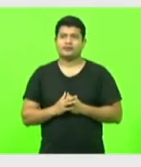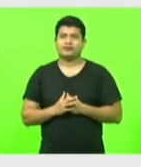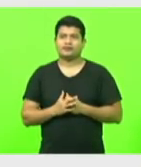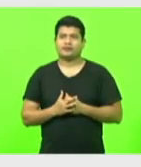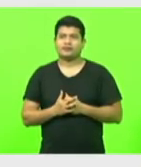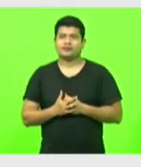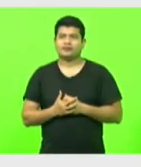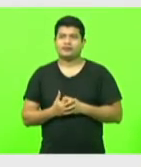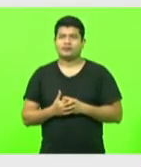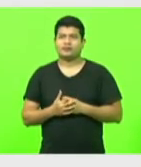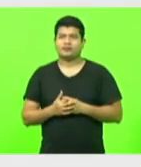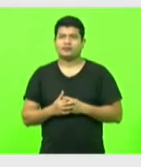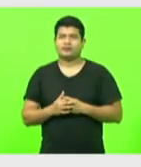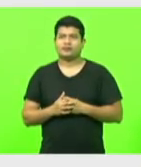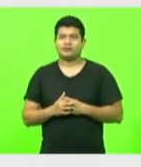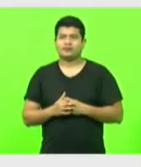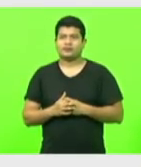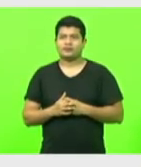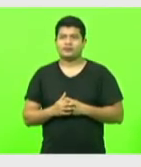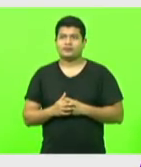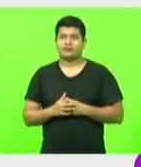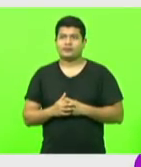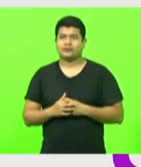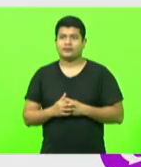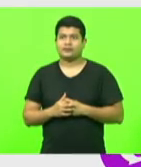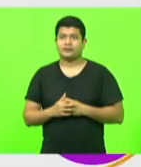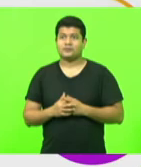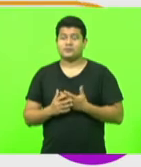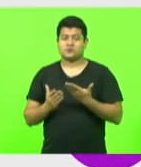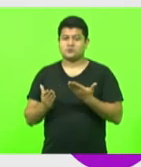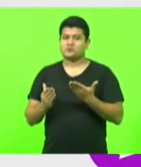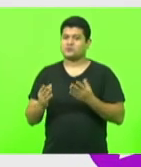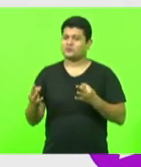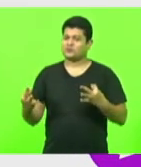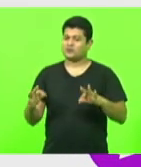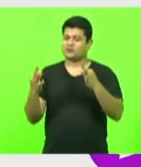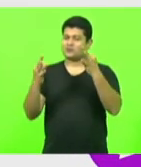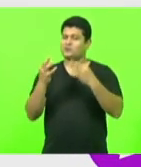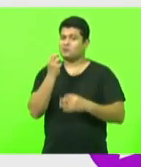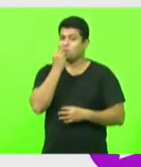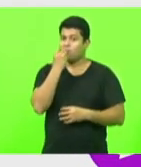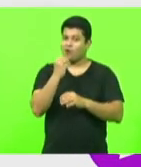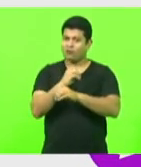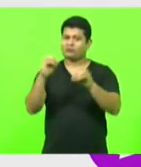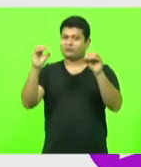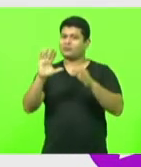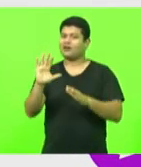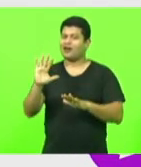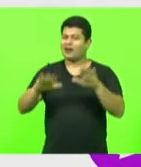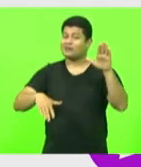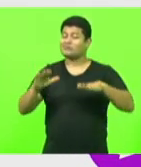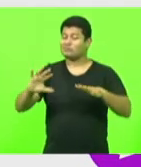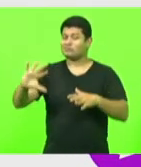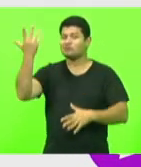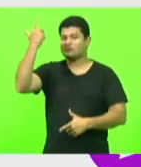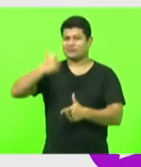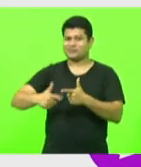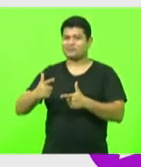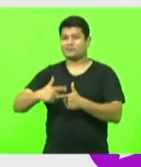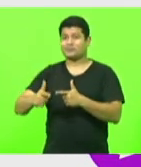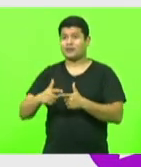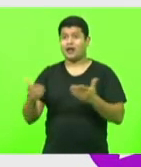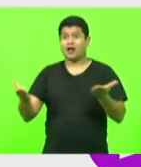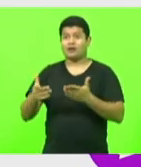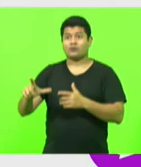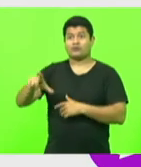Tecnologia falha. Olha, a tecnologia é ótima, né? Mas não quer dizer que não dê algumas. É o CEDUP,